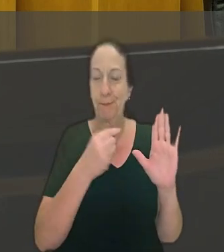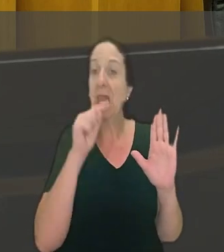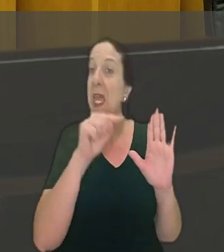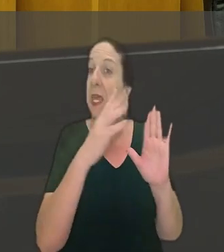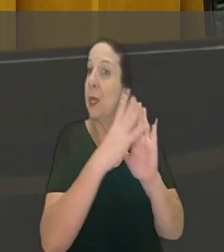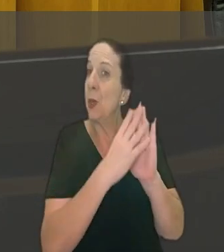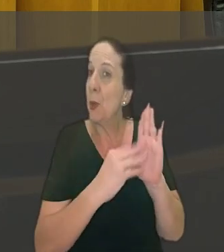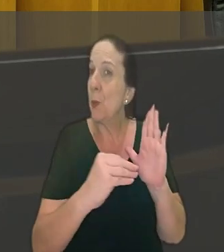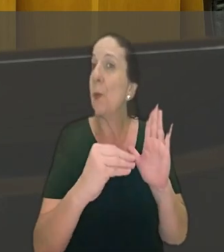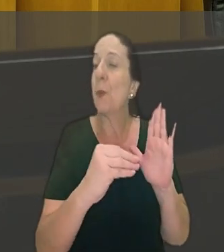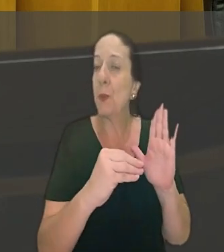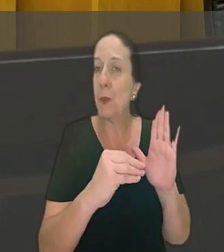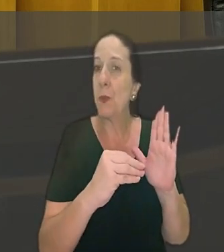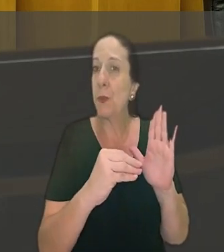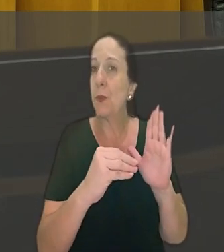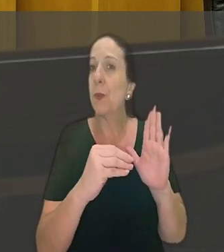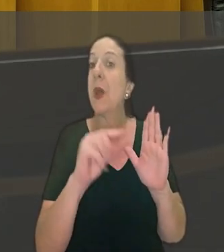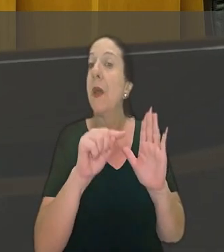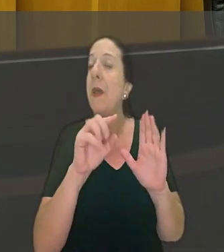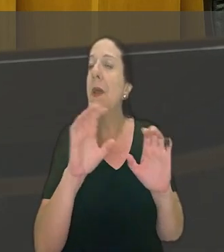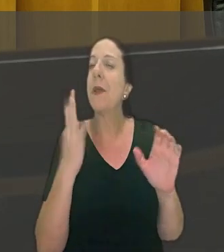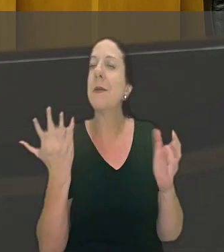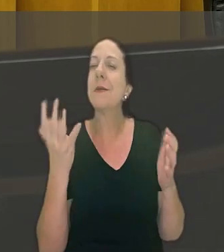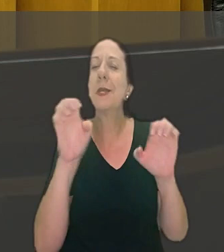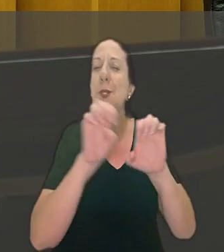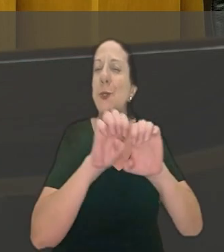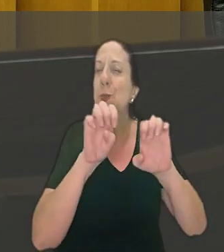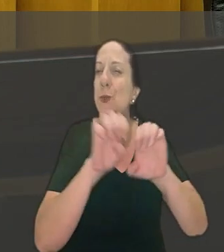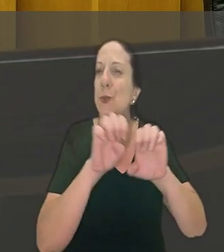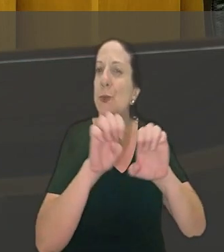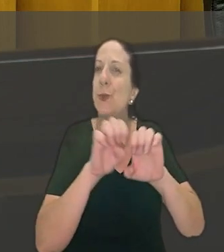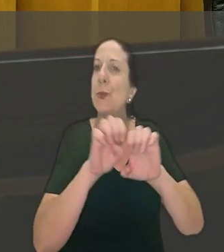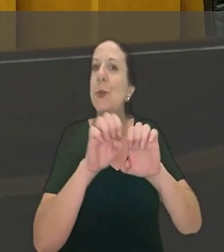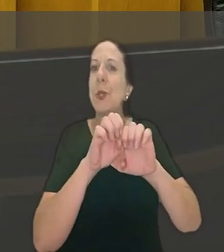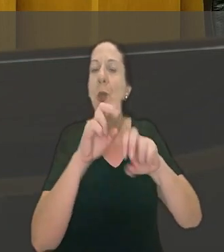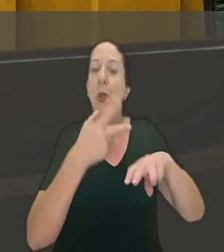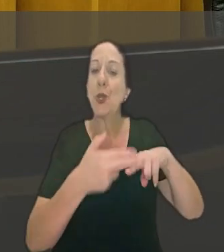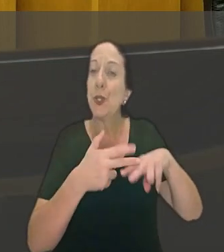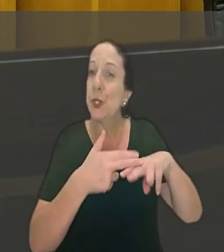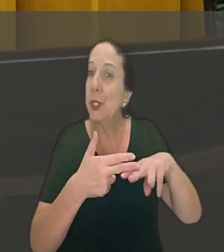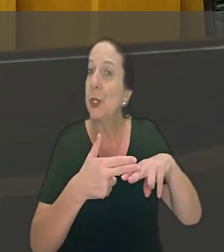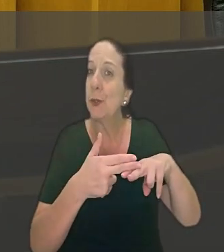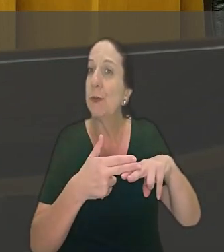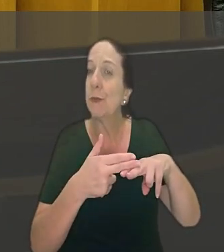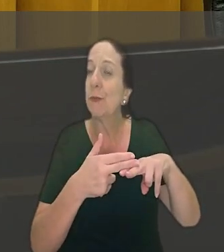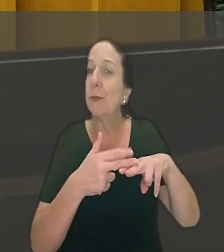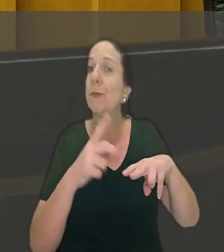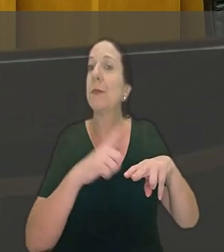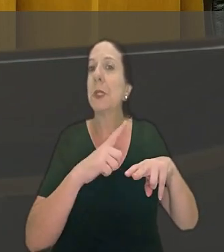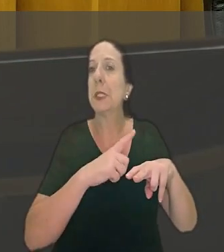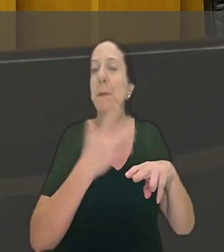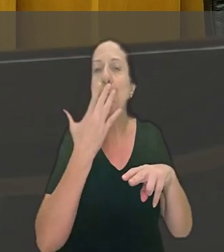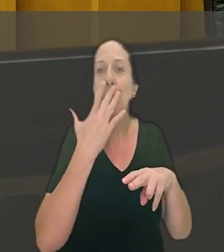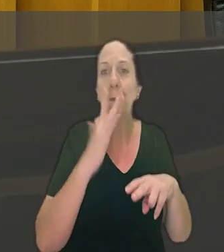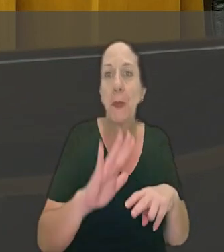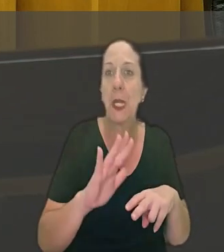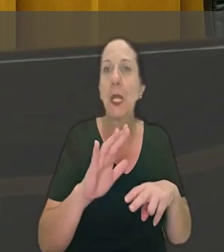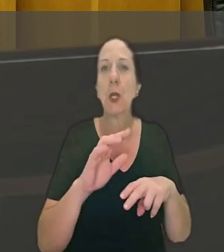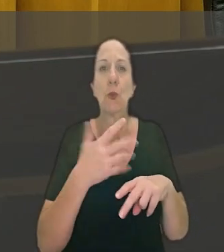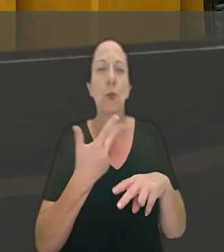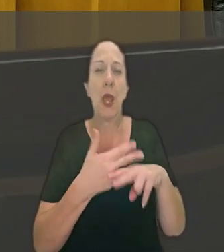masculinidade. Esse padrão, a seu turno, é essencialmente constituído e impõe às pessoas o desempenho de papéis de gênero, que contempla apenas o humor branco,